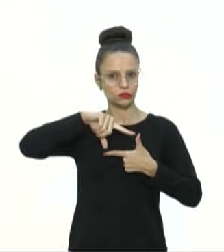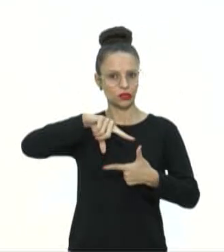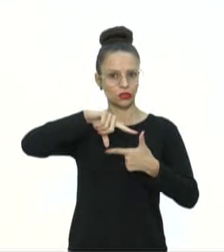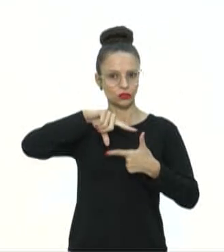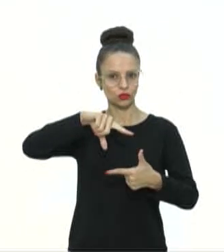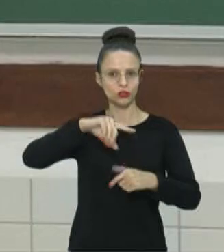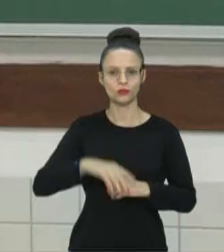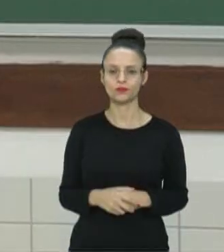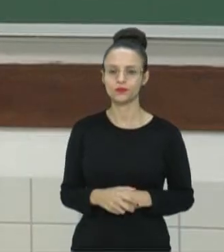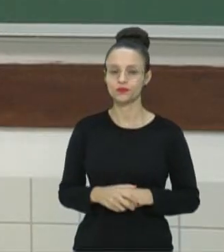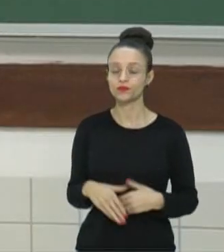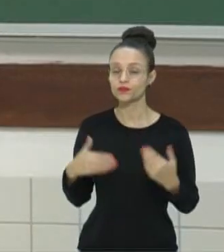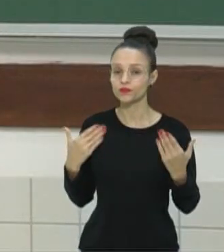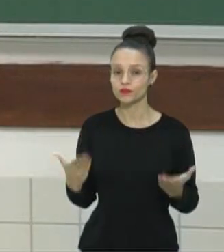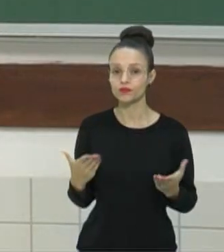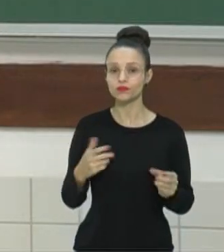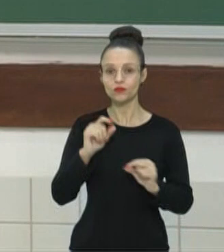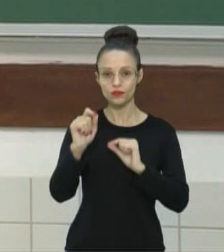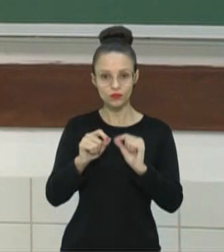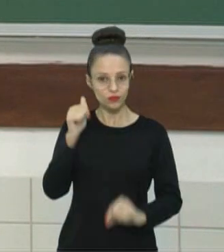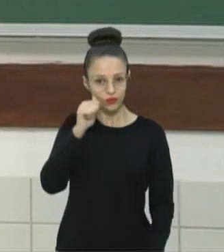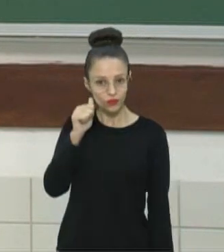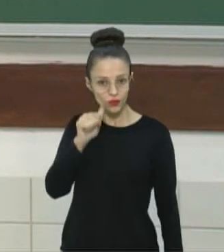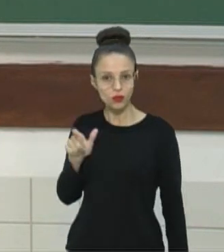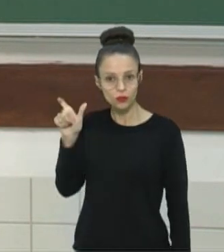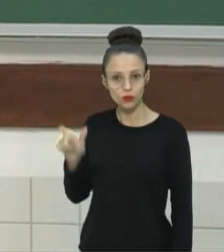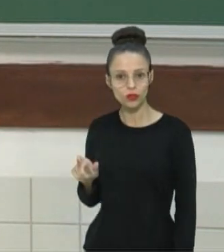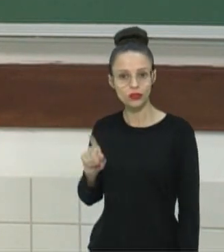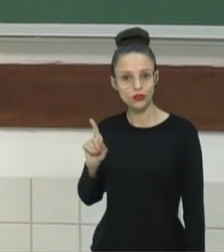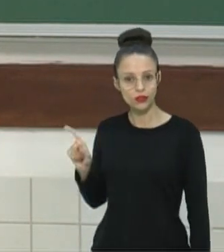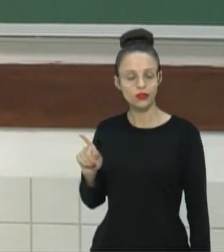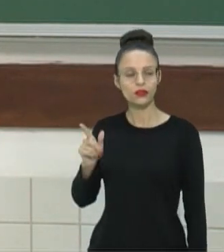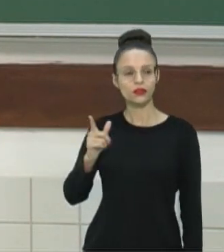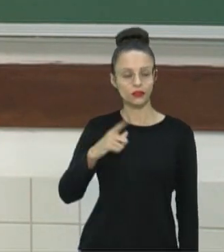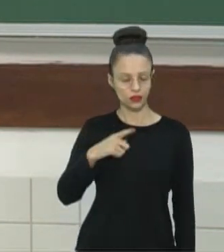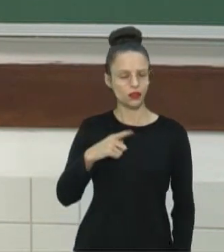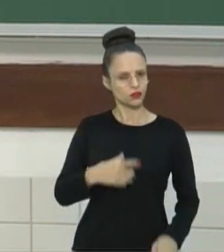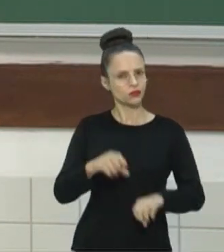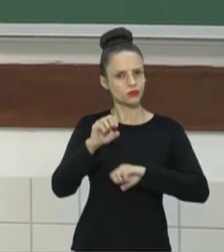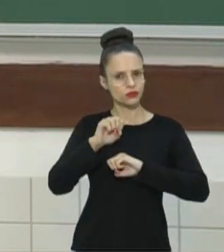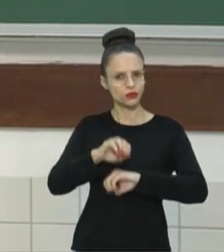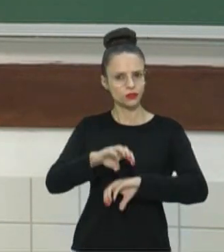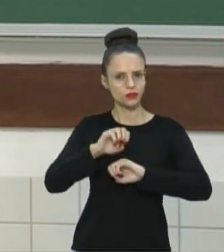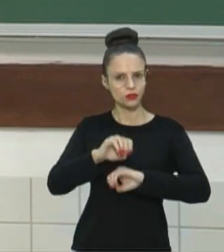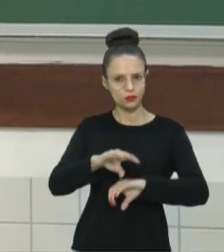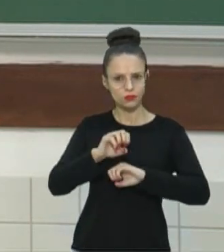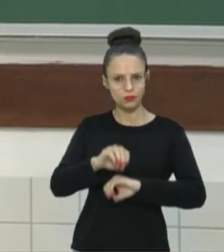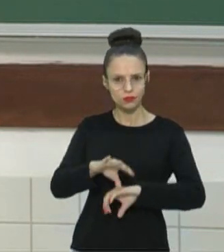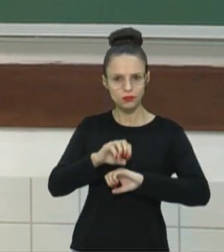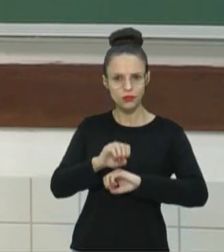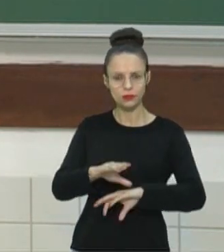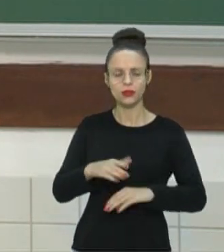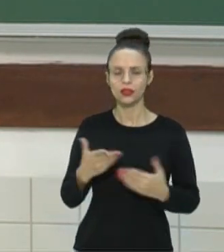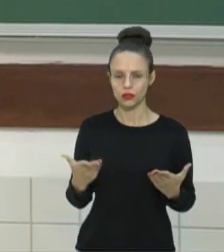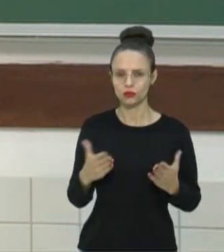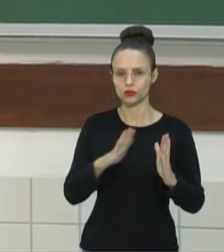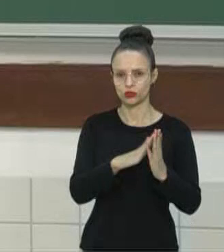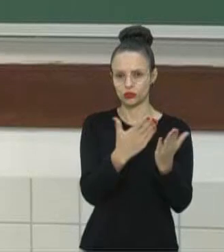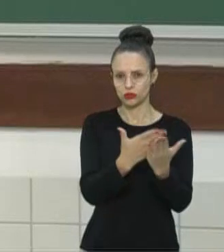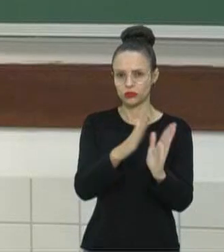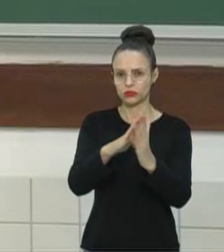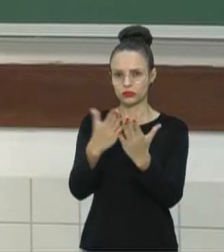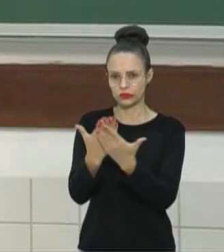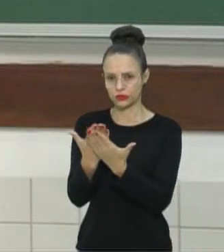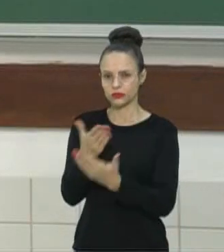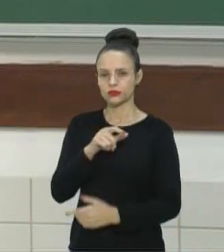tradicionais. Ou seja, essas mulheres, elas têm um ensinamento por essas escolas, né?